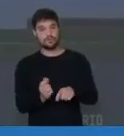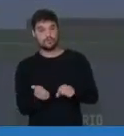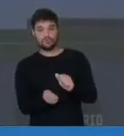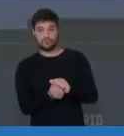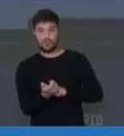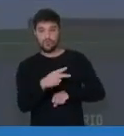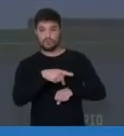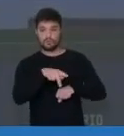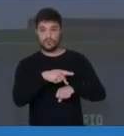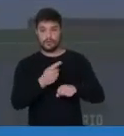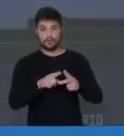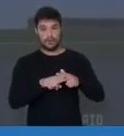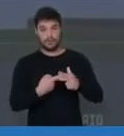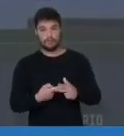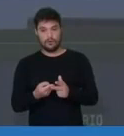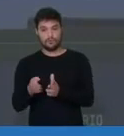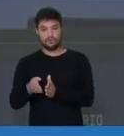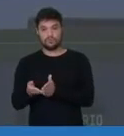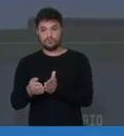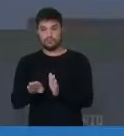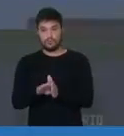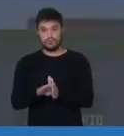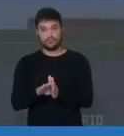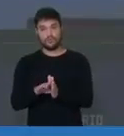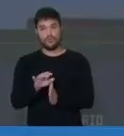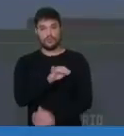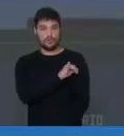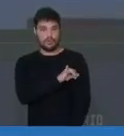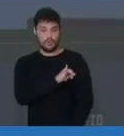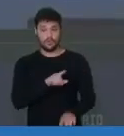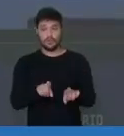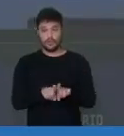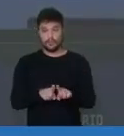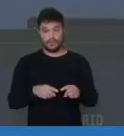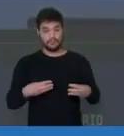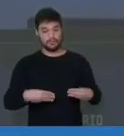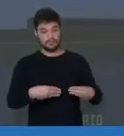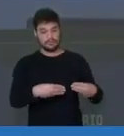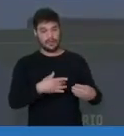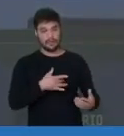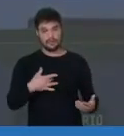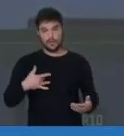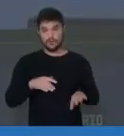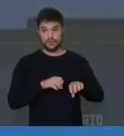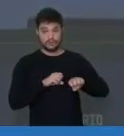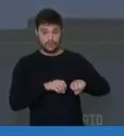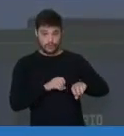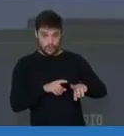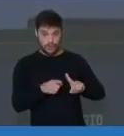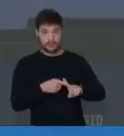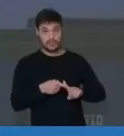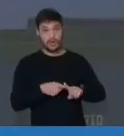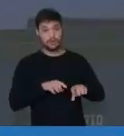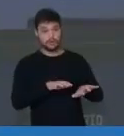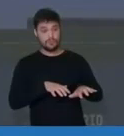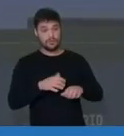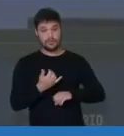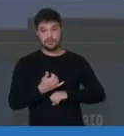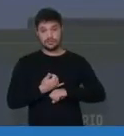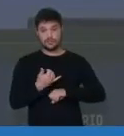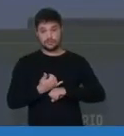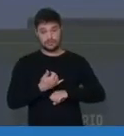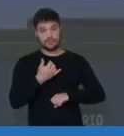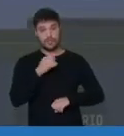para a reforma do Porto do Rio de Janeiro, também para os Ministérios da Saúde, Educação e Minas e Energia, além